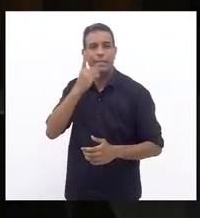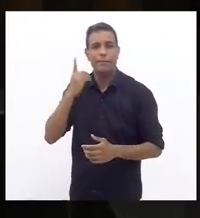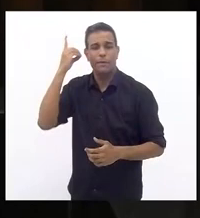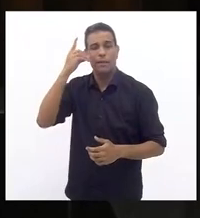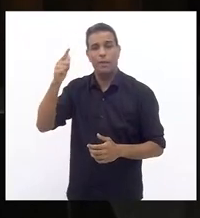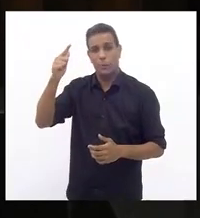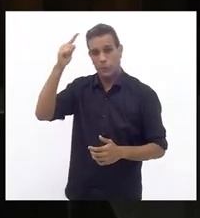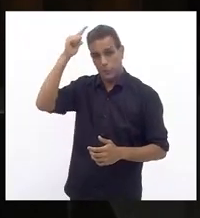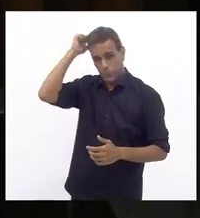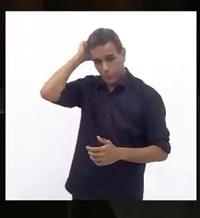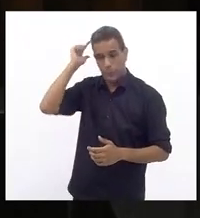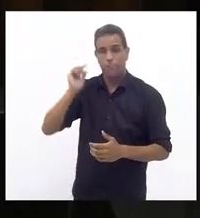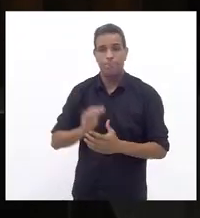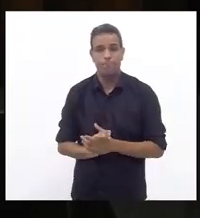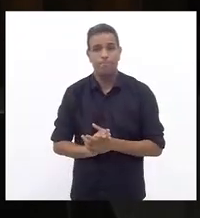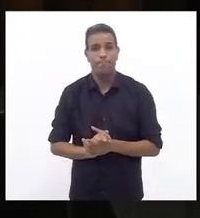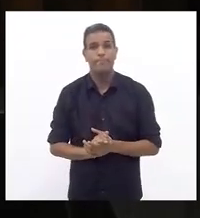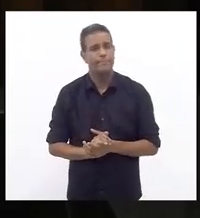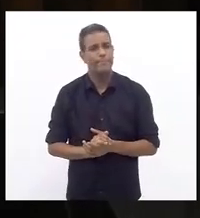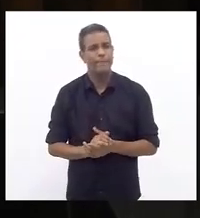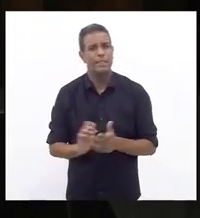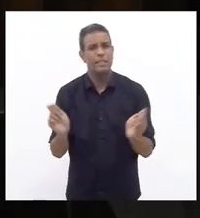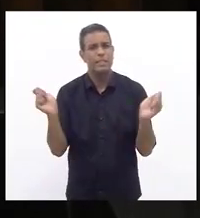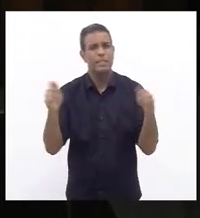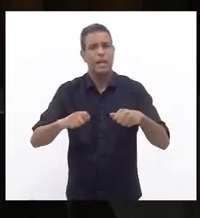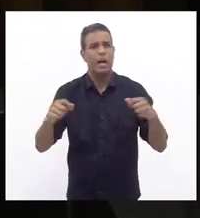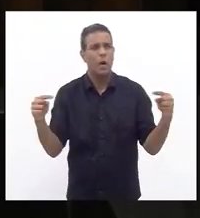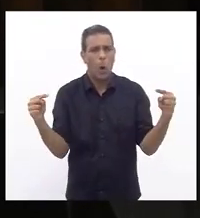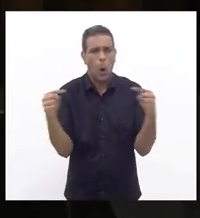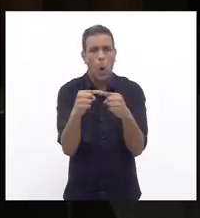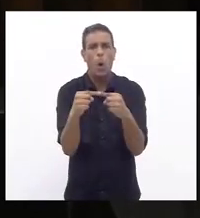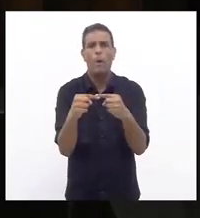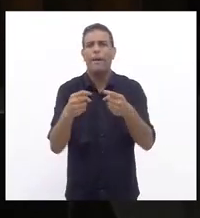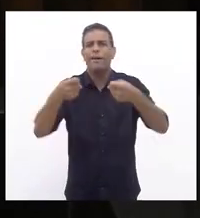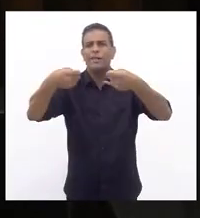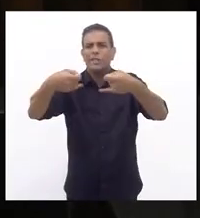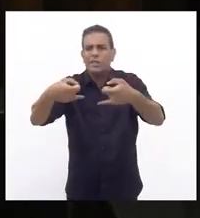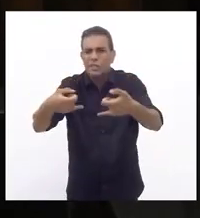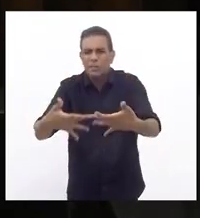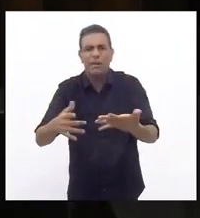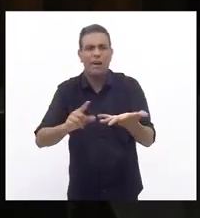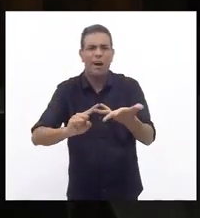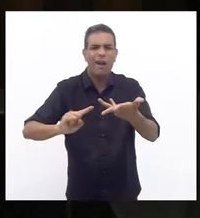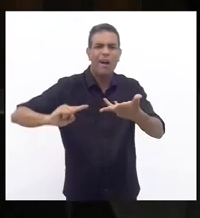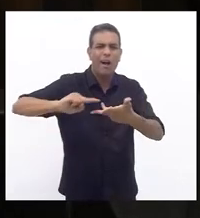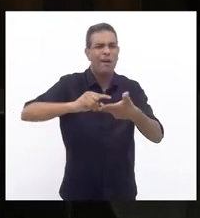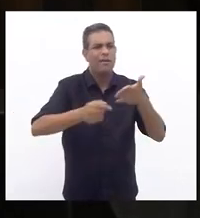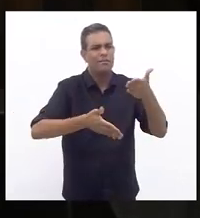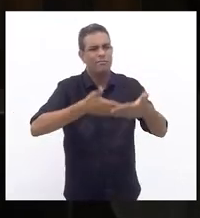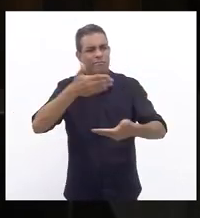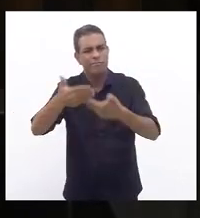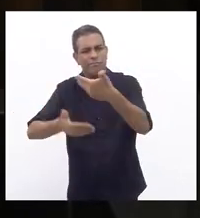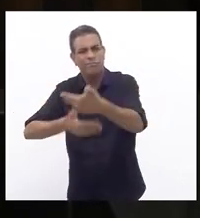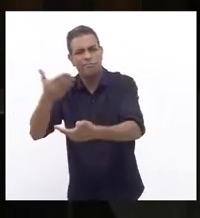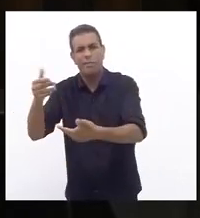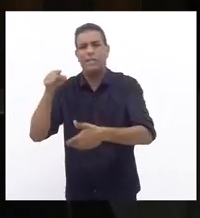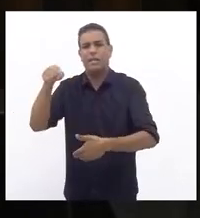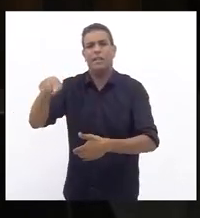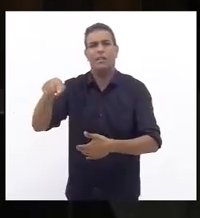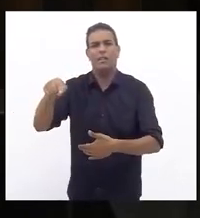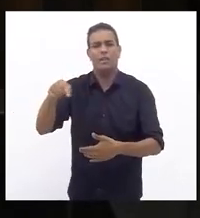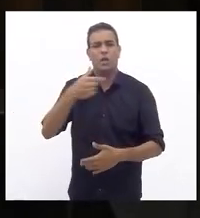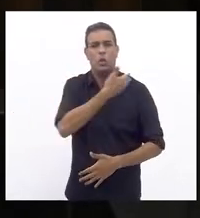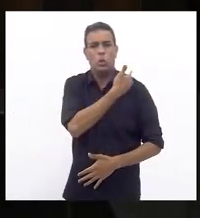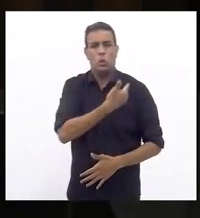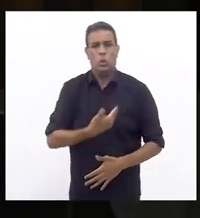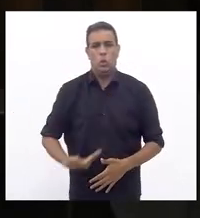Paulo foi muito feliz aqui, quando citou que durante o período que ele foi governador